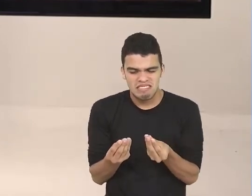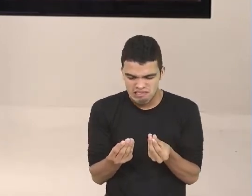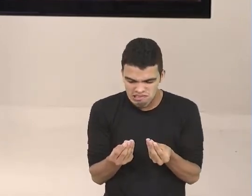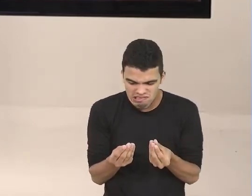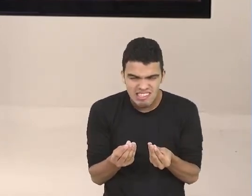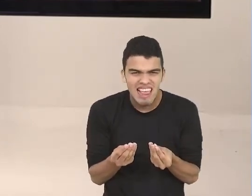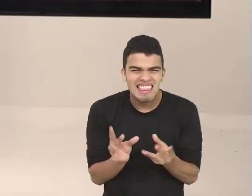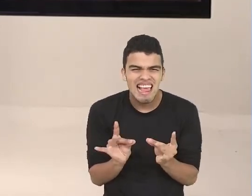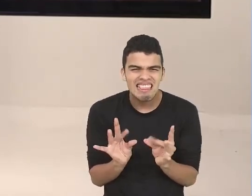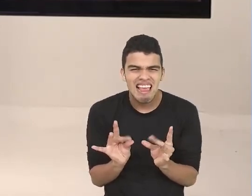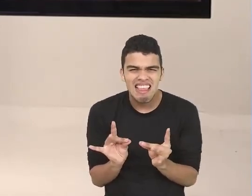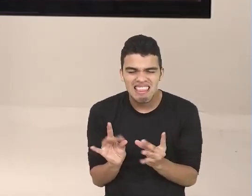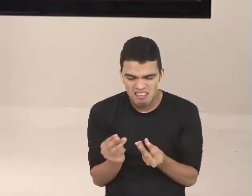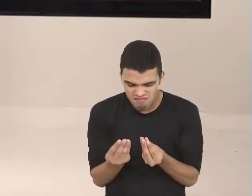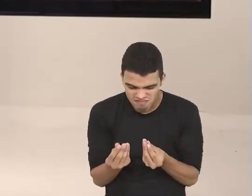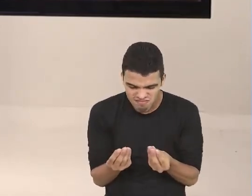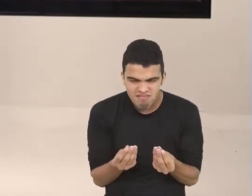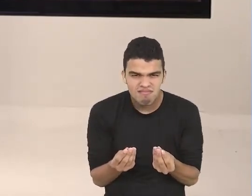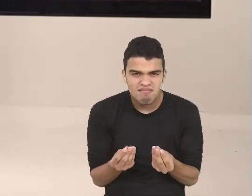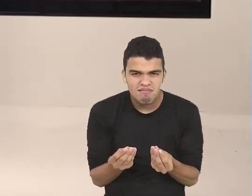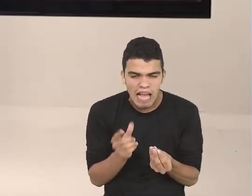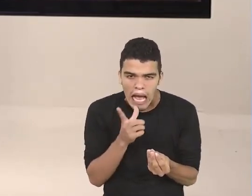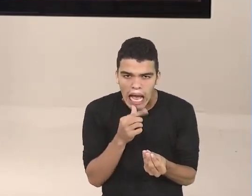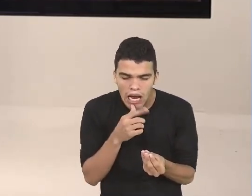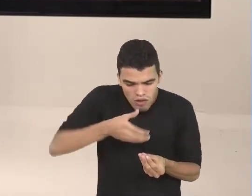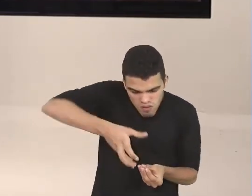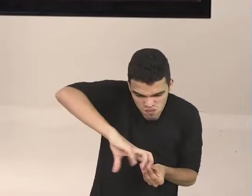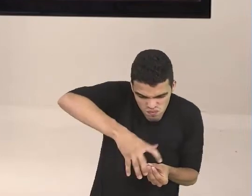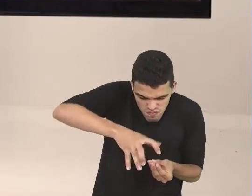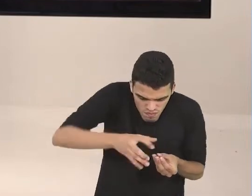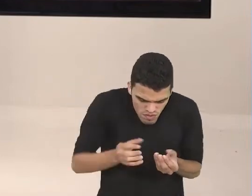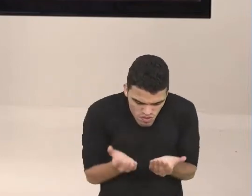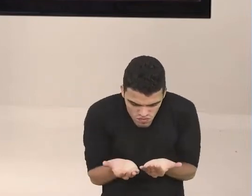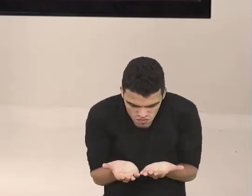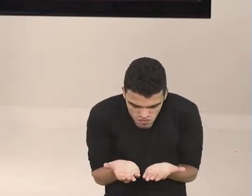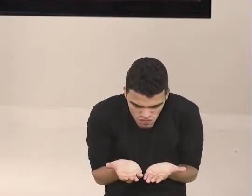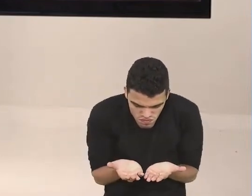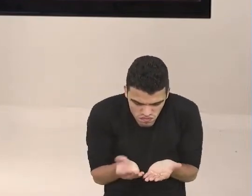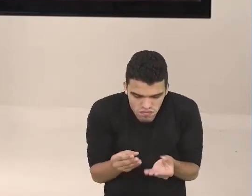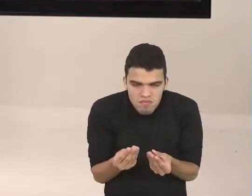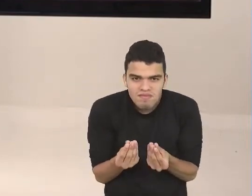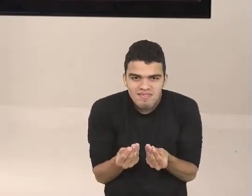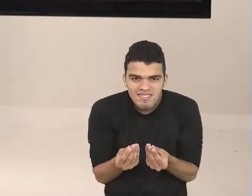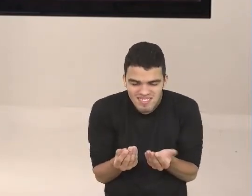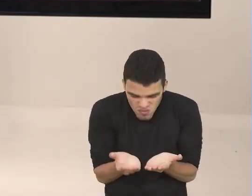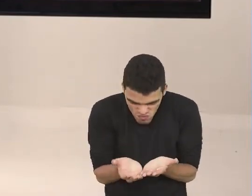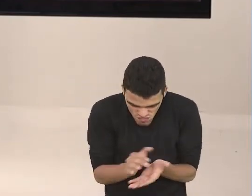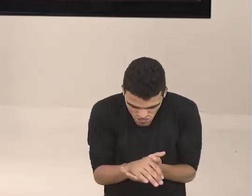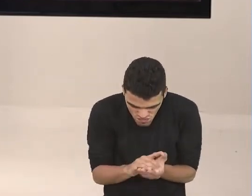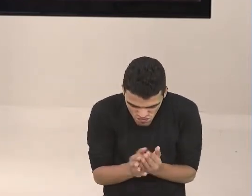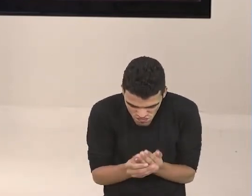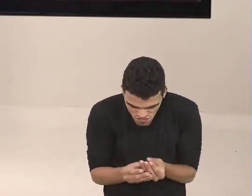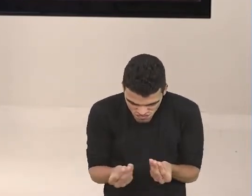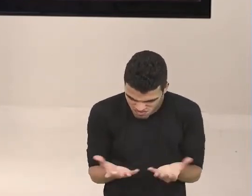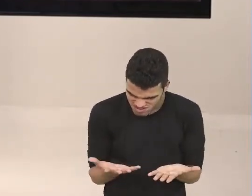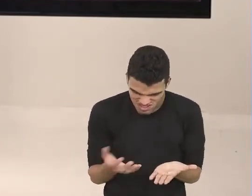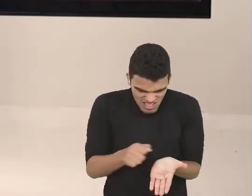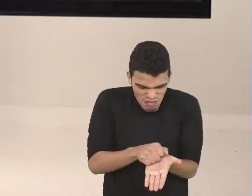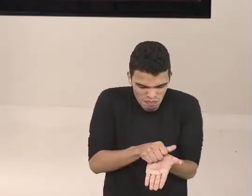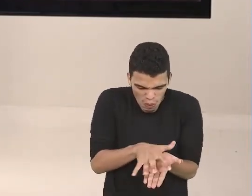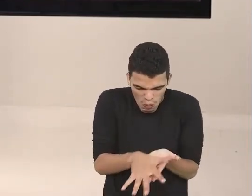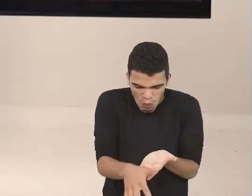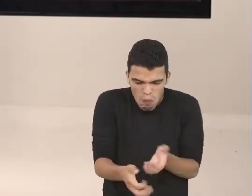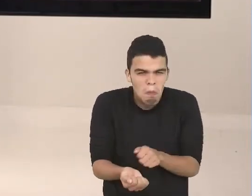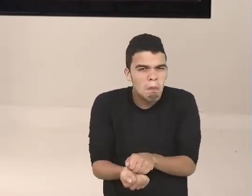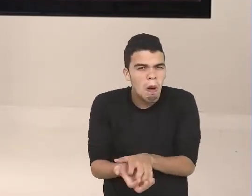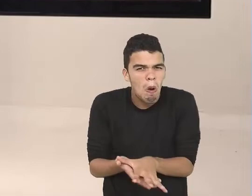é que aquele óleo que fica nos dedos, ele se espalhe pela sua mão. Tudo certo? Mas vamos imaginar que